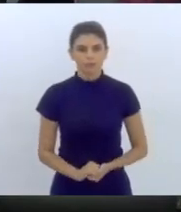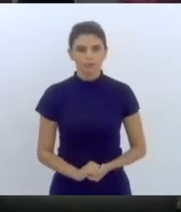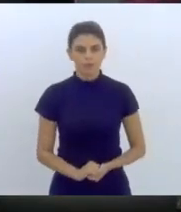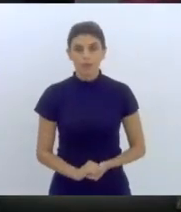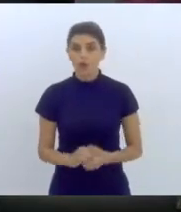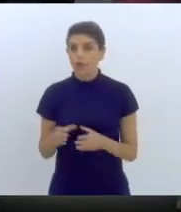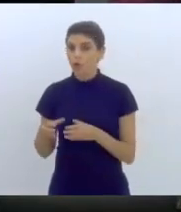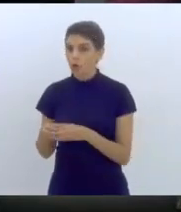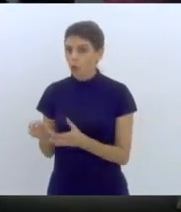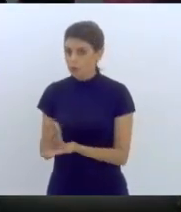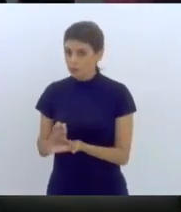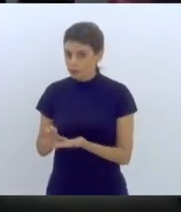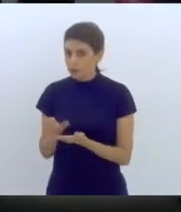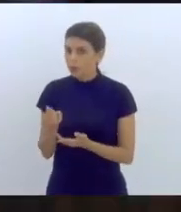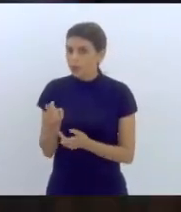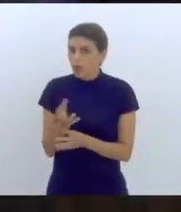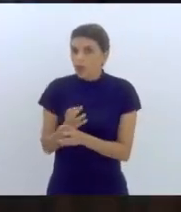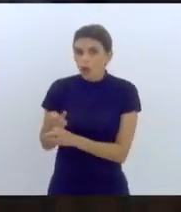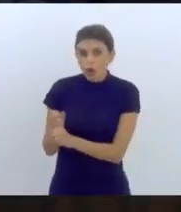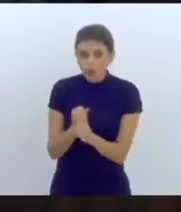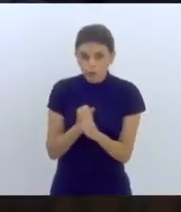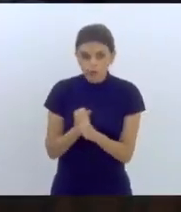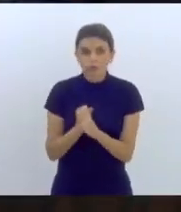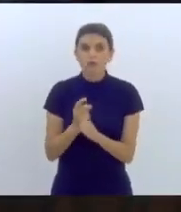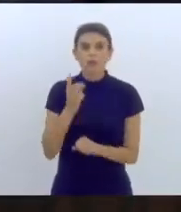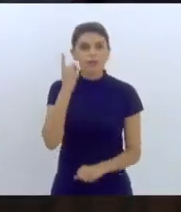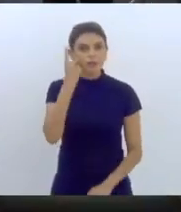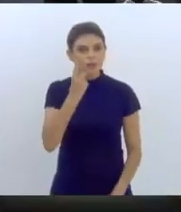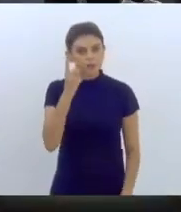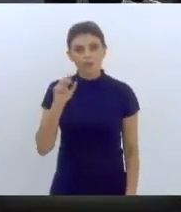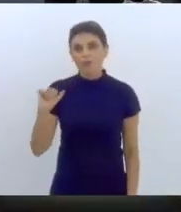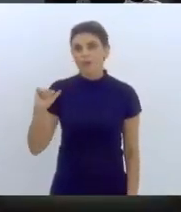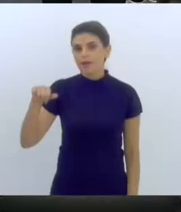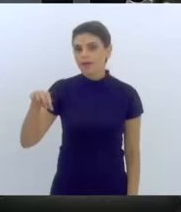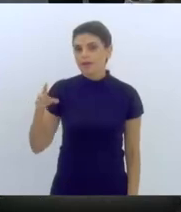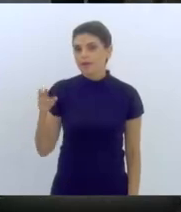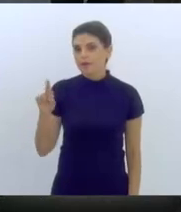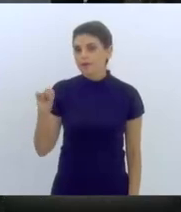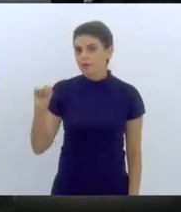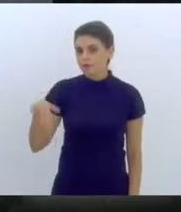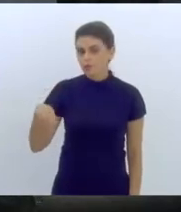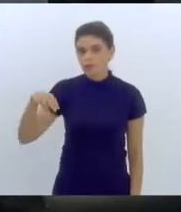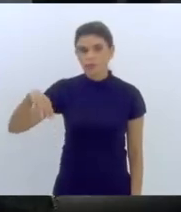Pela Comissão de Economia, Indústria e Comércio, deputado Anderson Moraes.